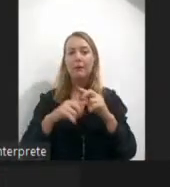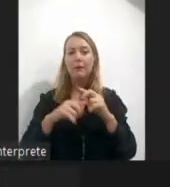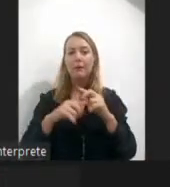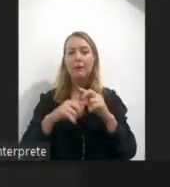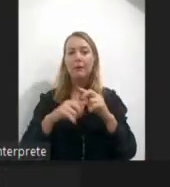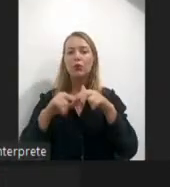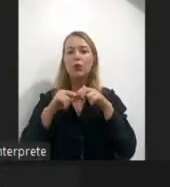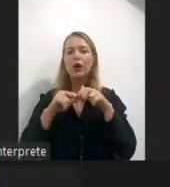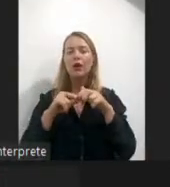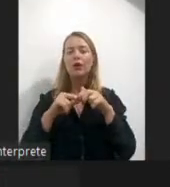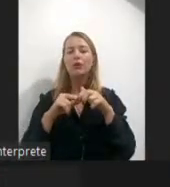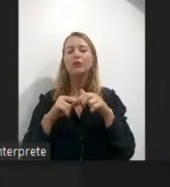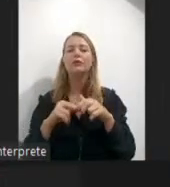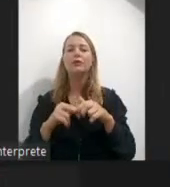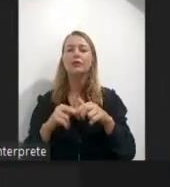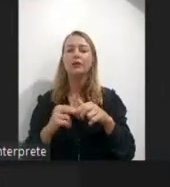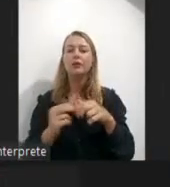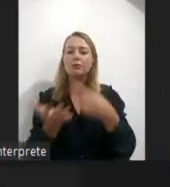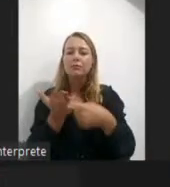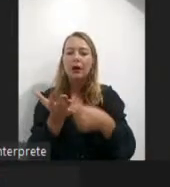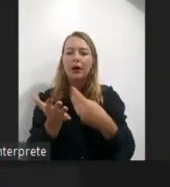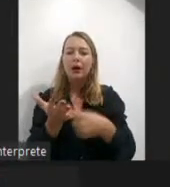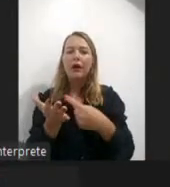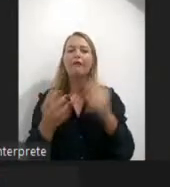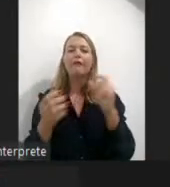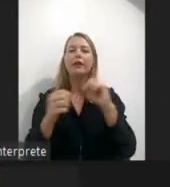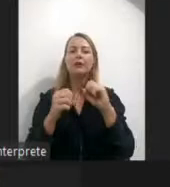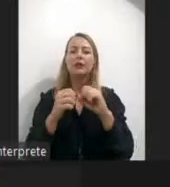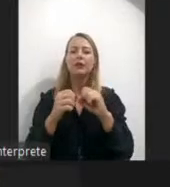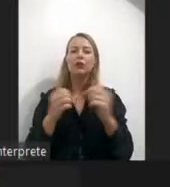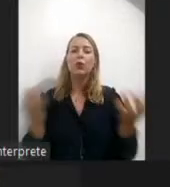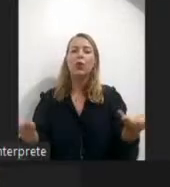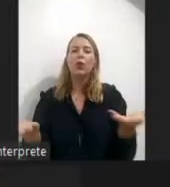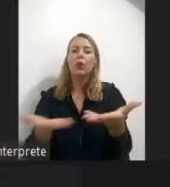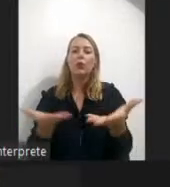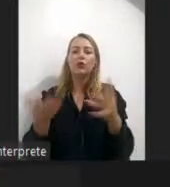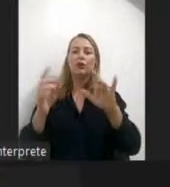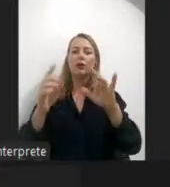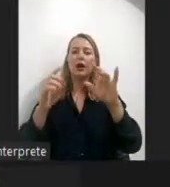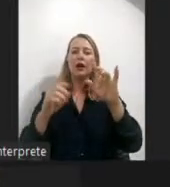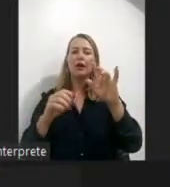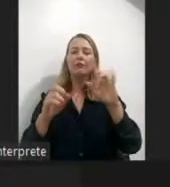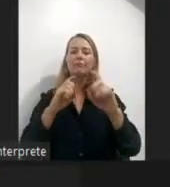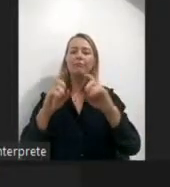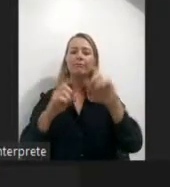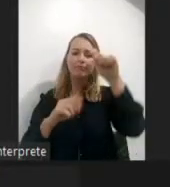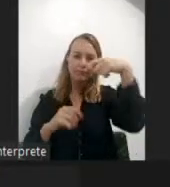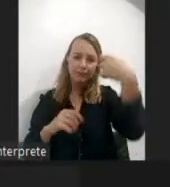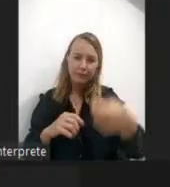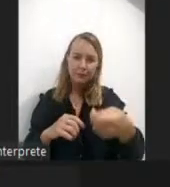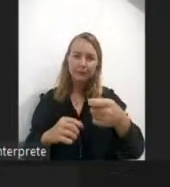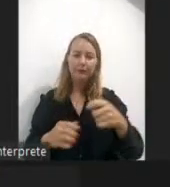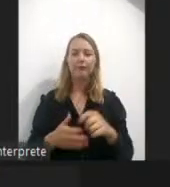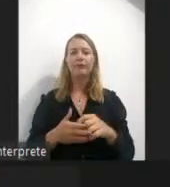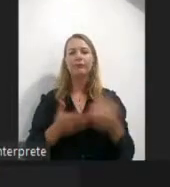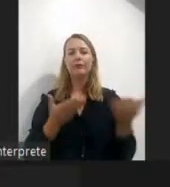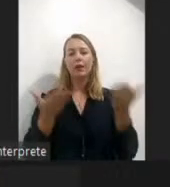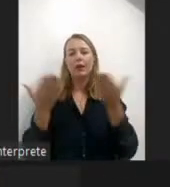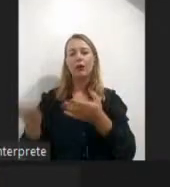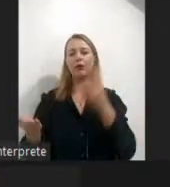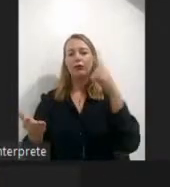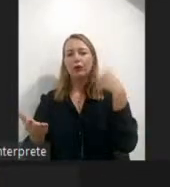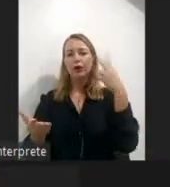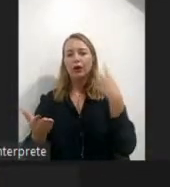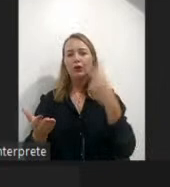de agendamento, estamos fazendo a sessão no dia de hoje. Neste instante, eu passo a palavra ao vereador para fazer a abertura